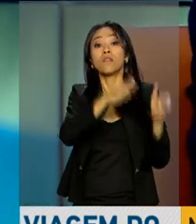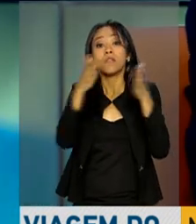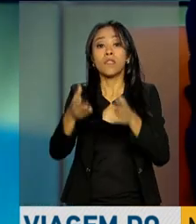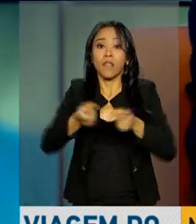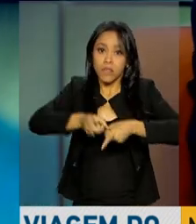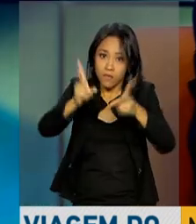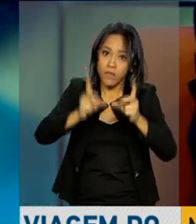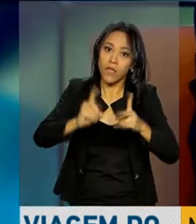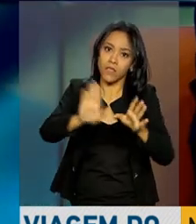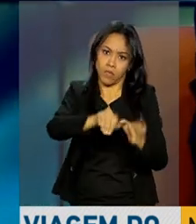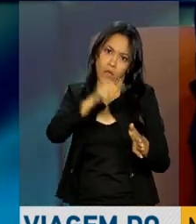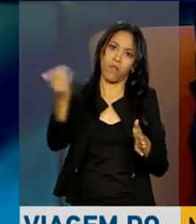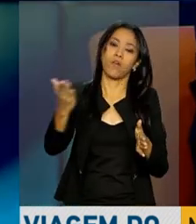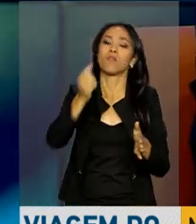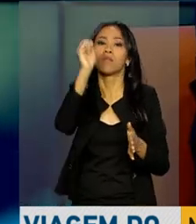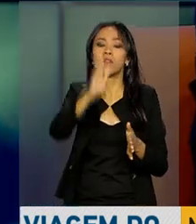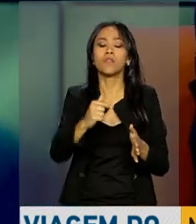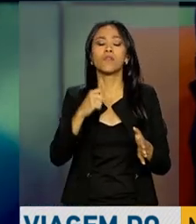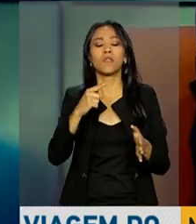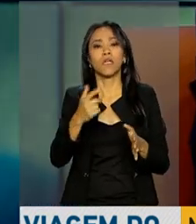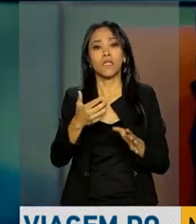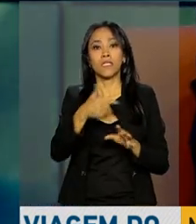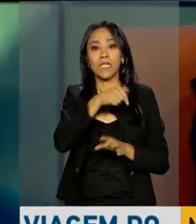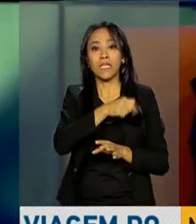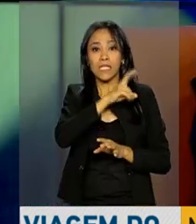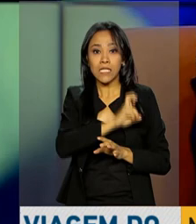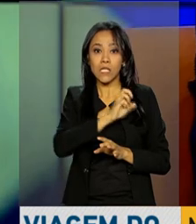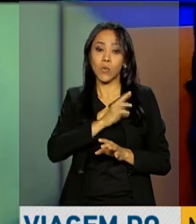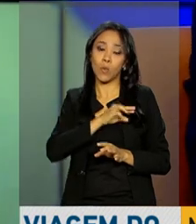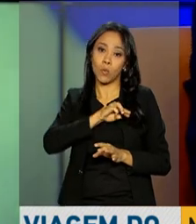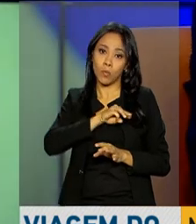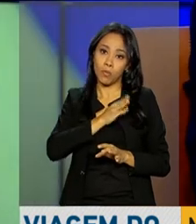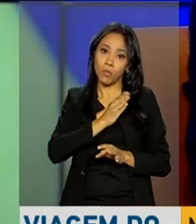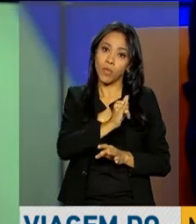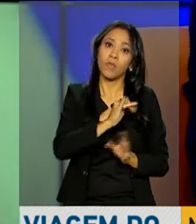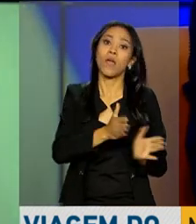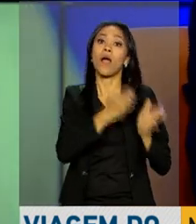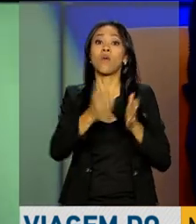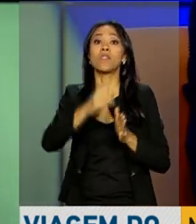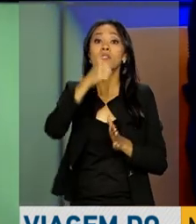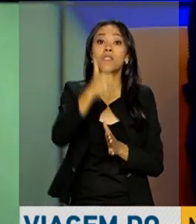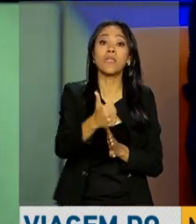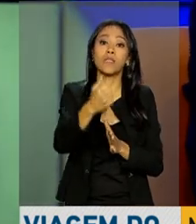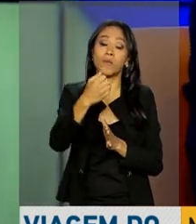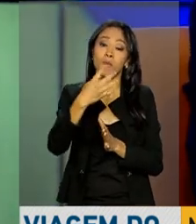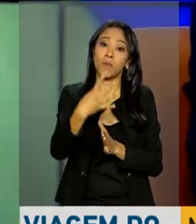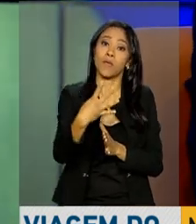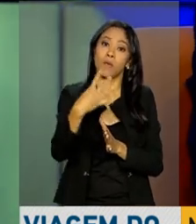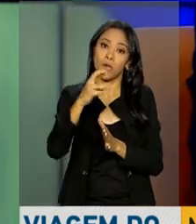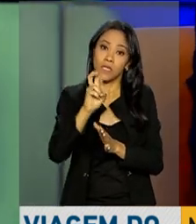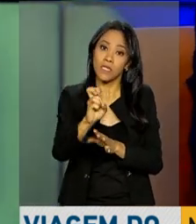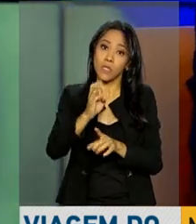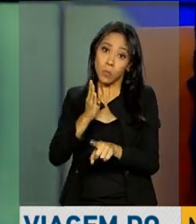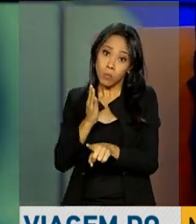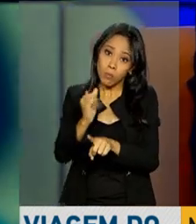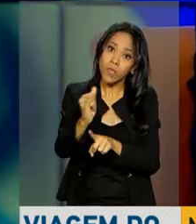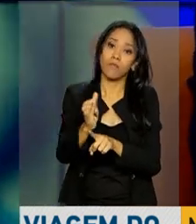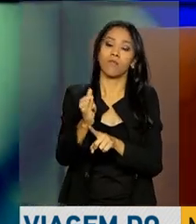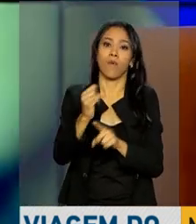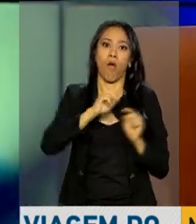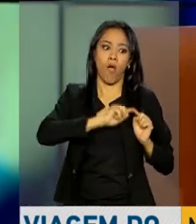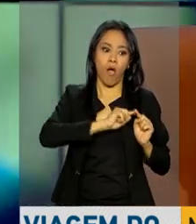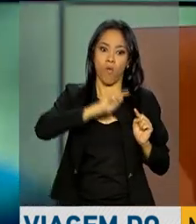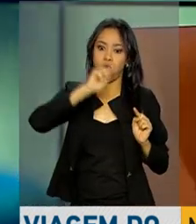nós saímos de 75 bilhões para 145 bilhões, não é?